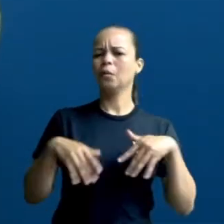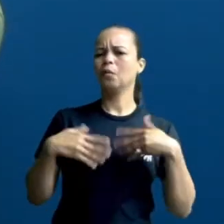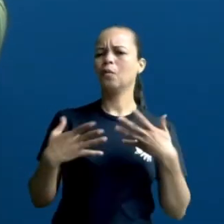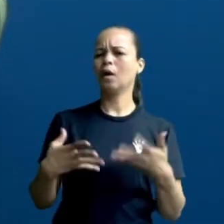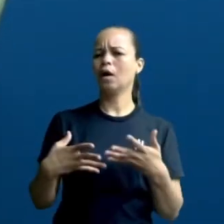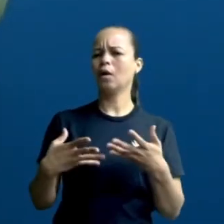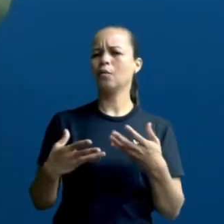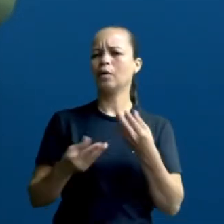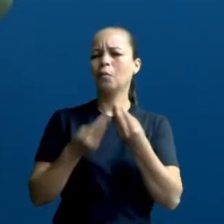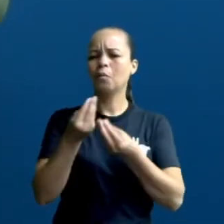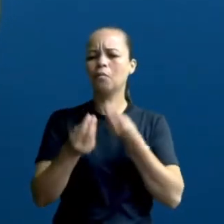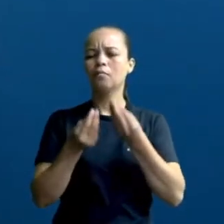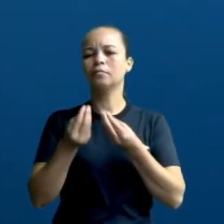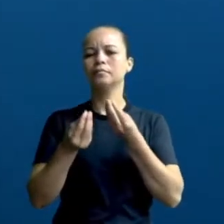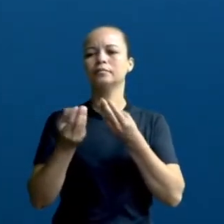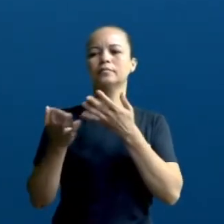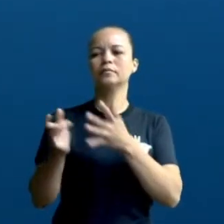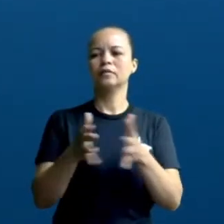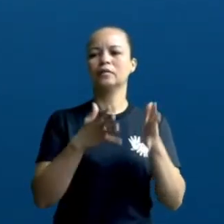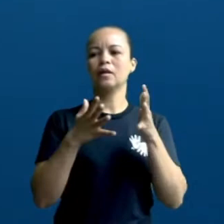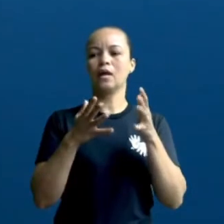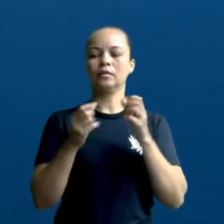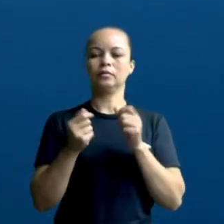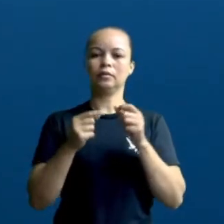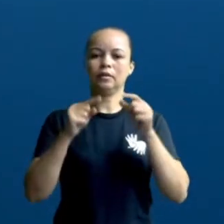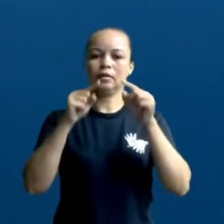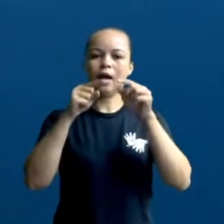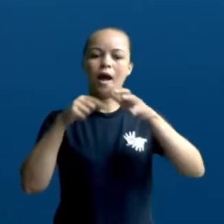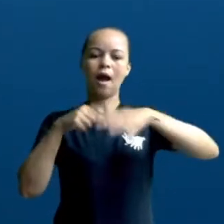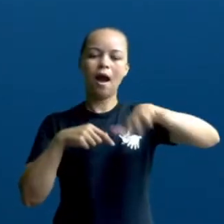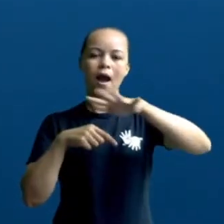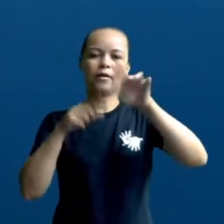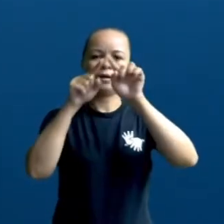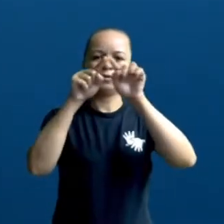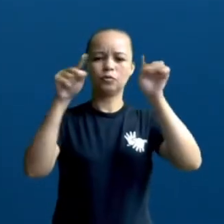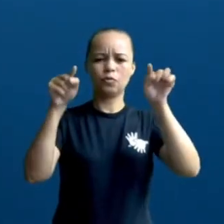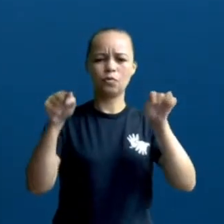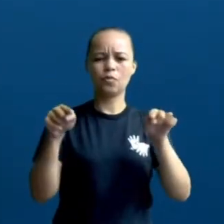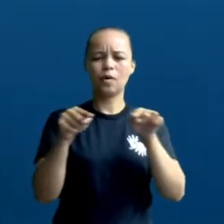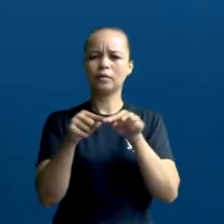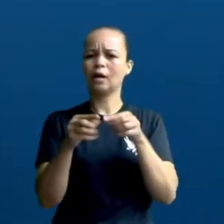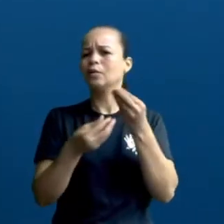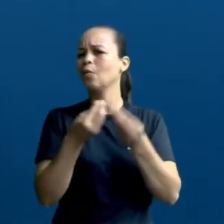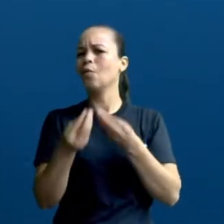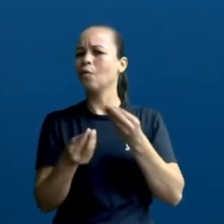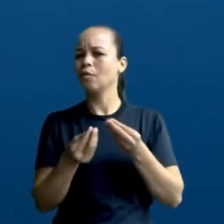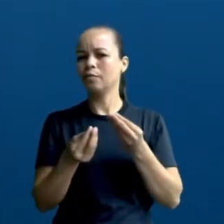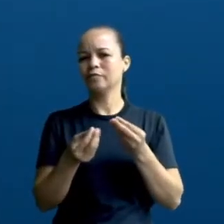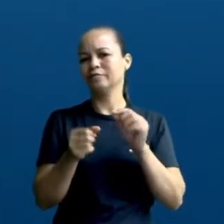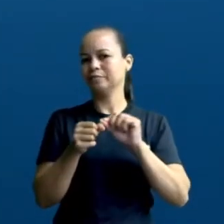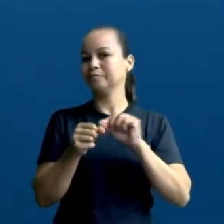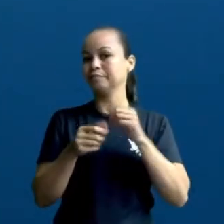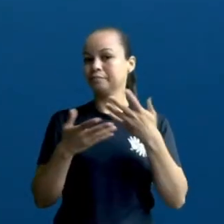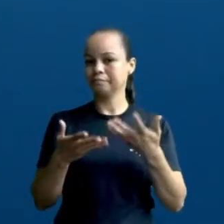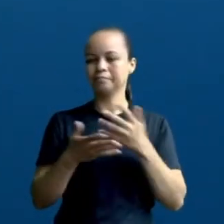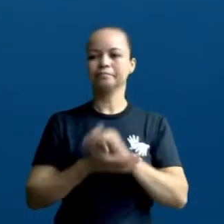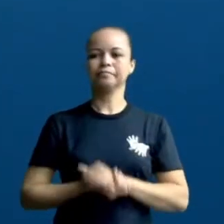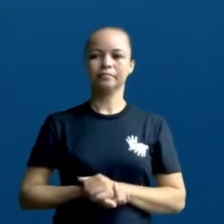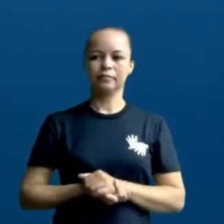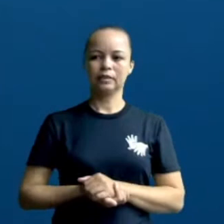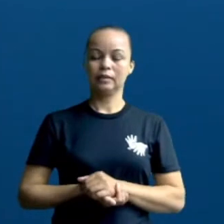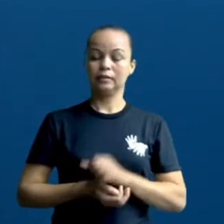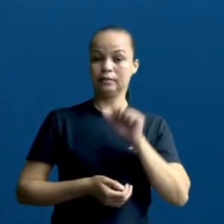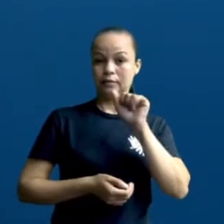a fórmula da área do quadrado? Como é que eu faço para calcular essa área? Se eu